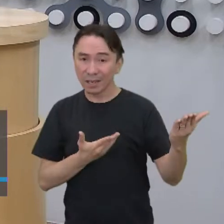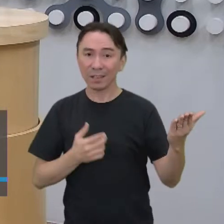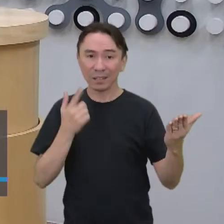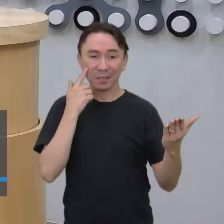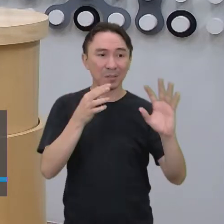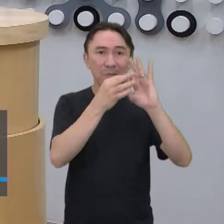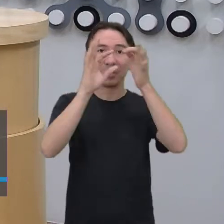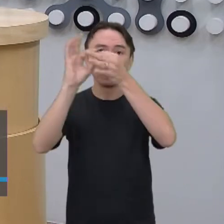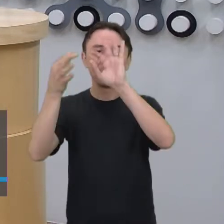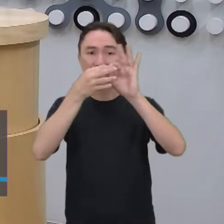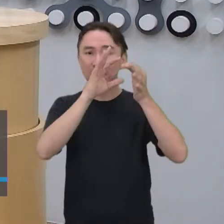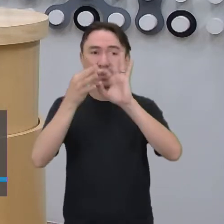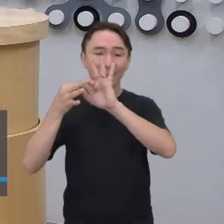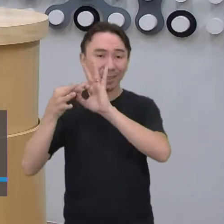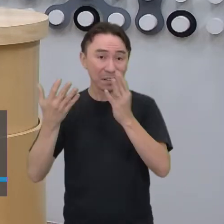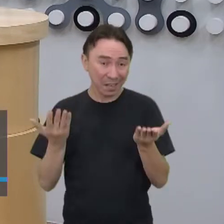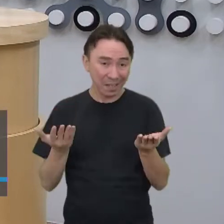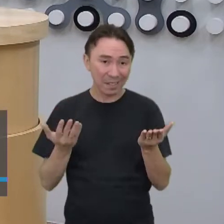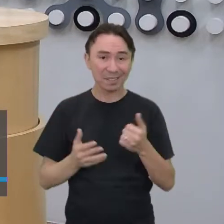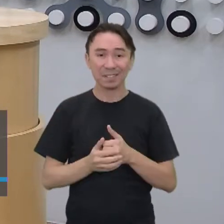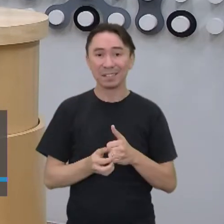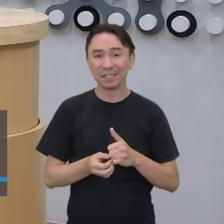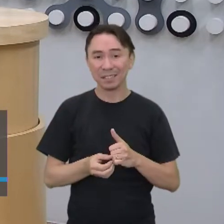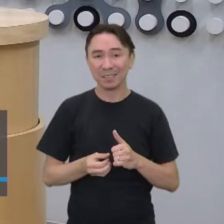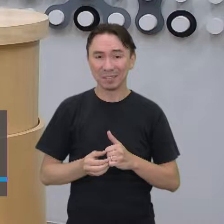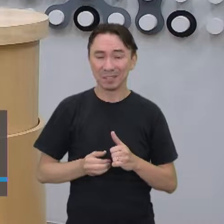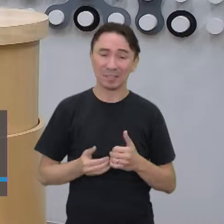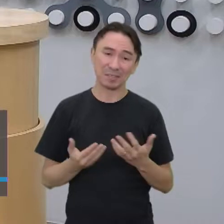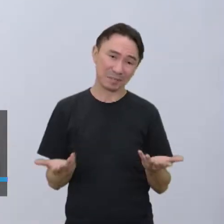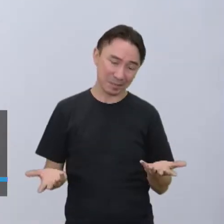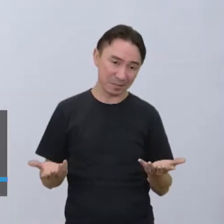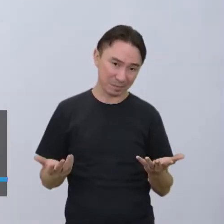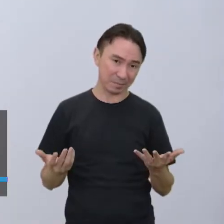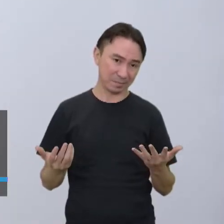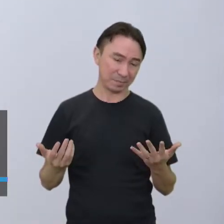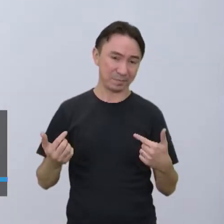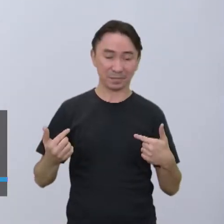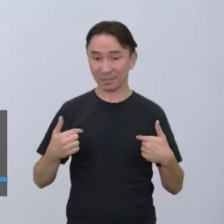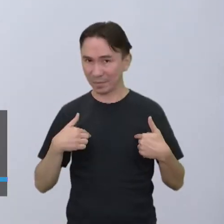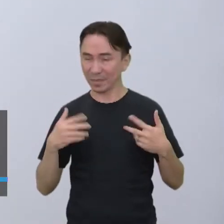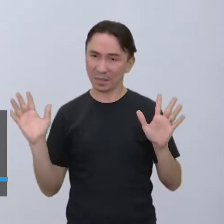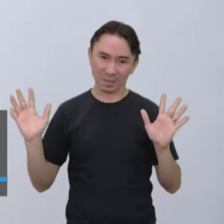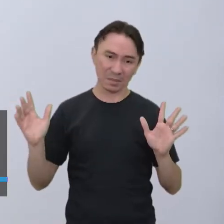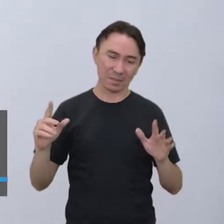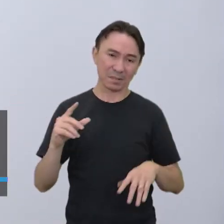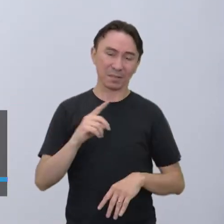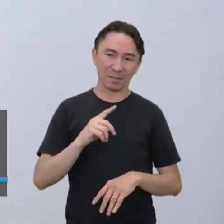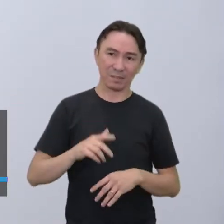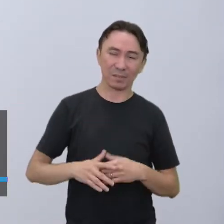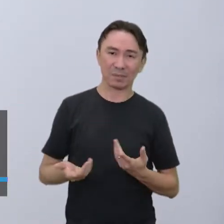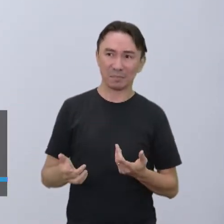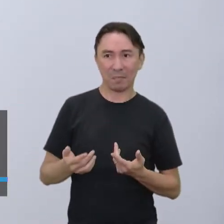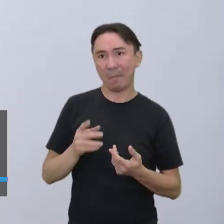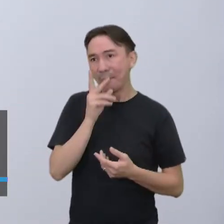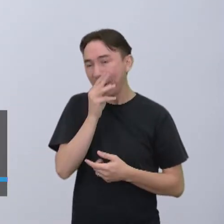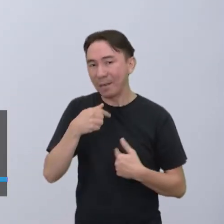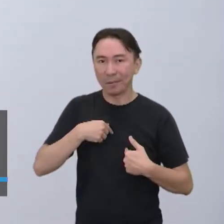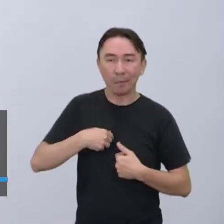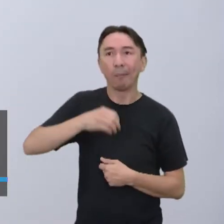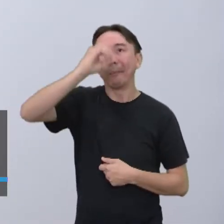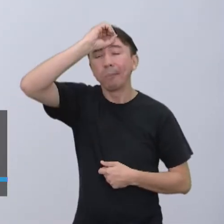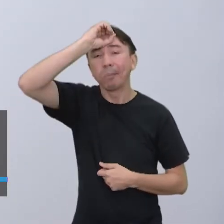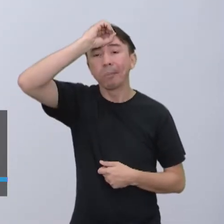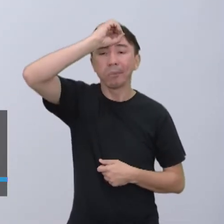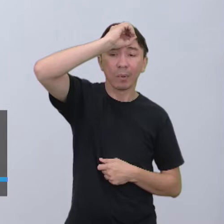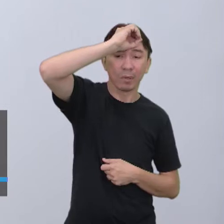né? Eu não tenho a menor vergonha de soar um desconhecedor ou de soar uma pessoa que não entende, porque o que eu não